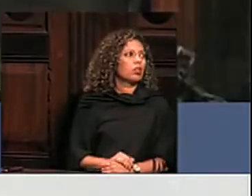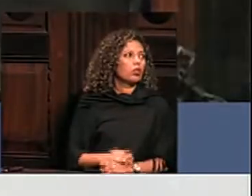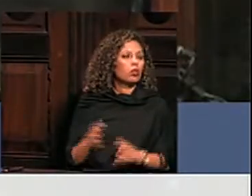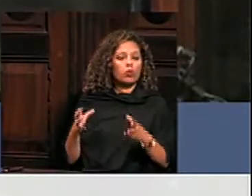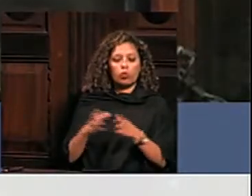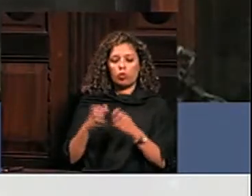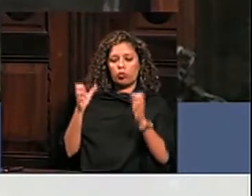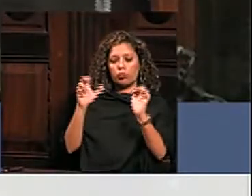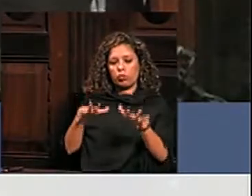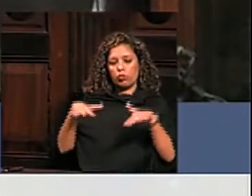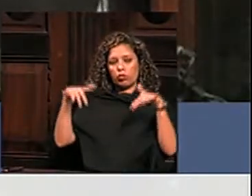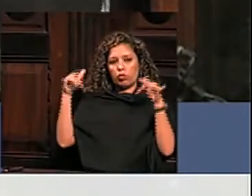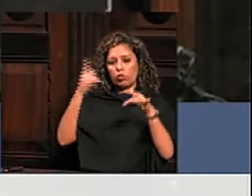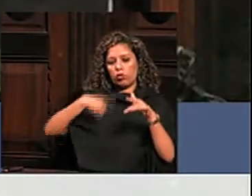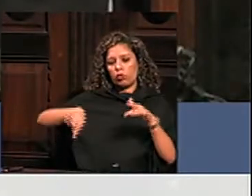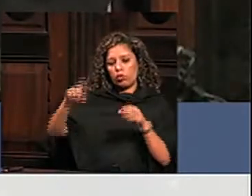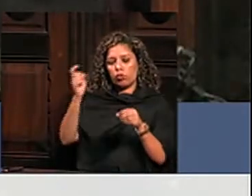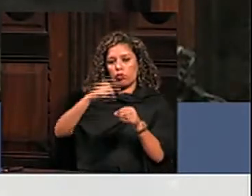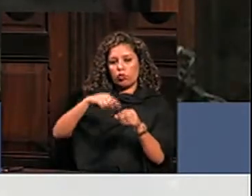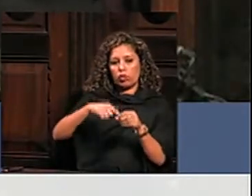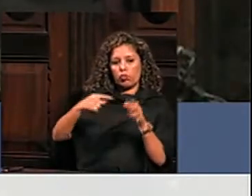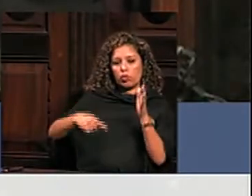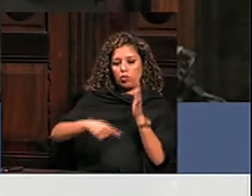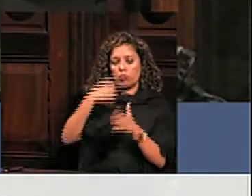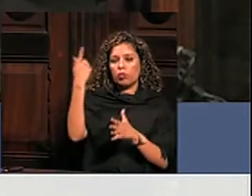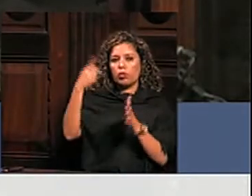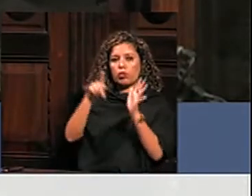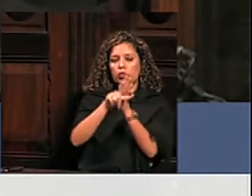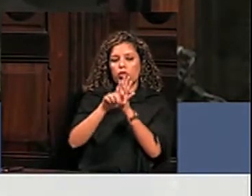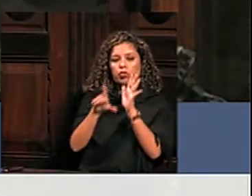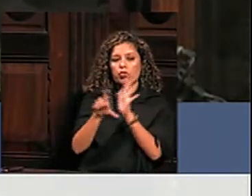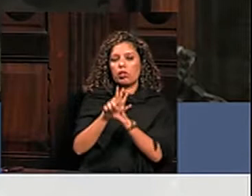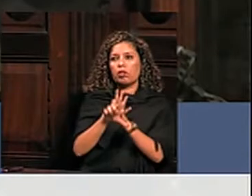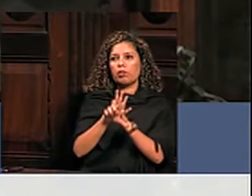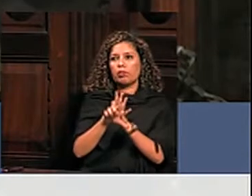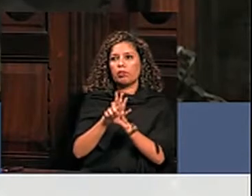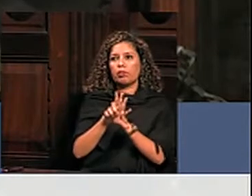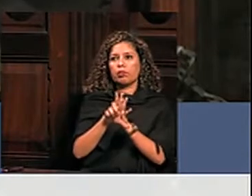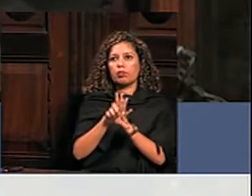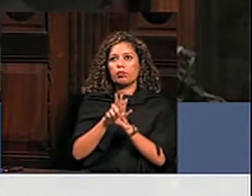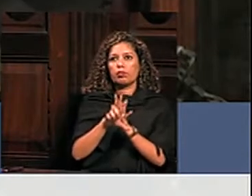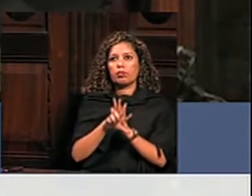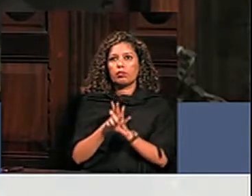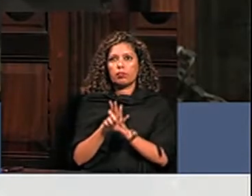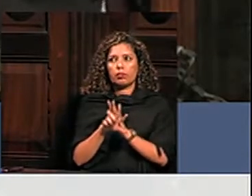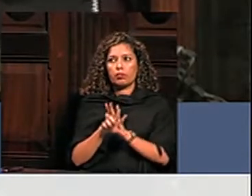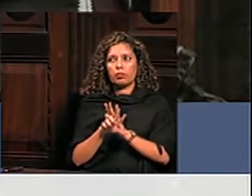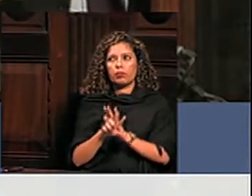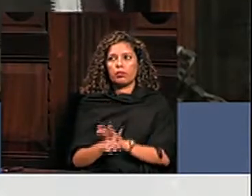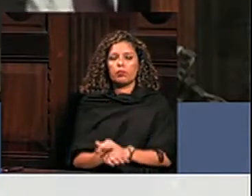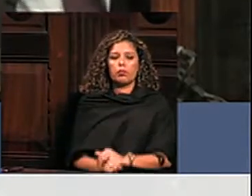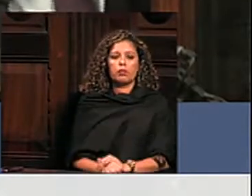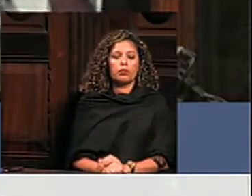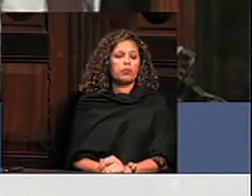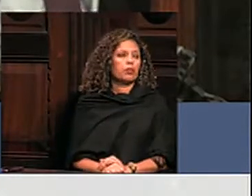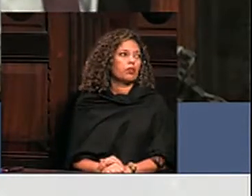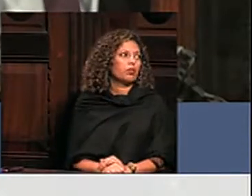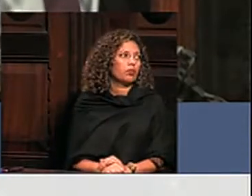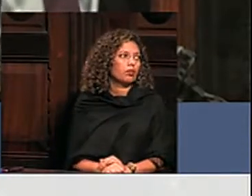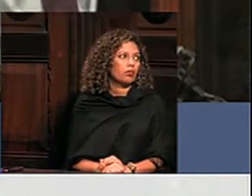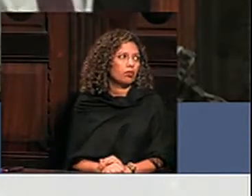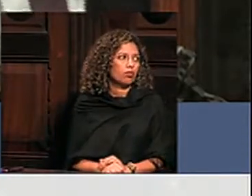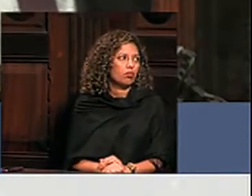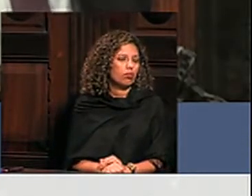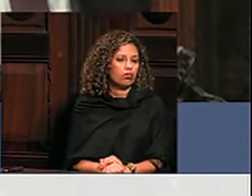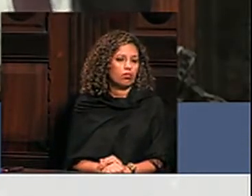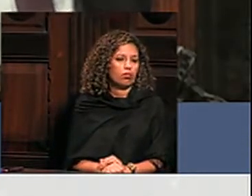plenário, nós voltamos no primeiro projeto, 41-42-2018, que já fizemos tantas vezes. Tá certo? O combustível.